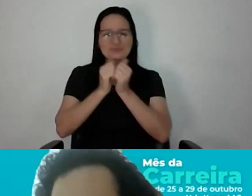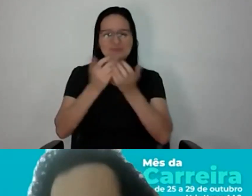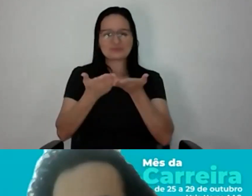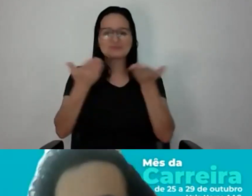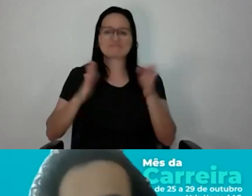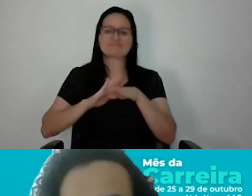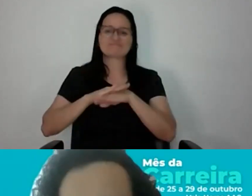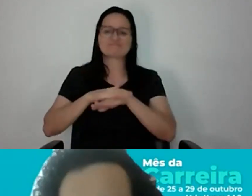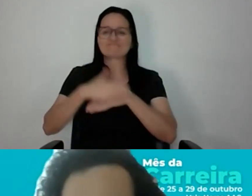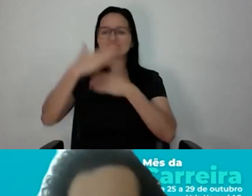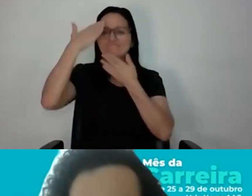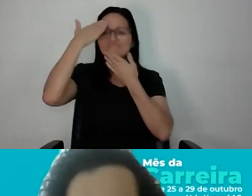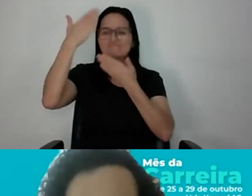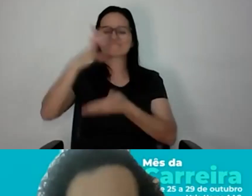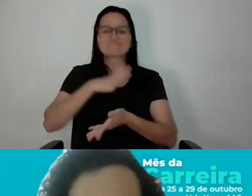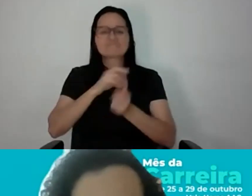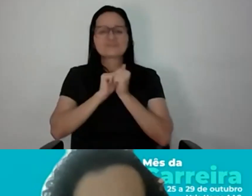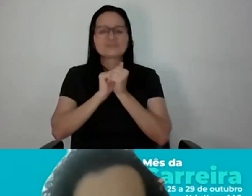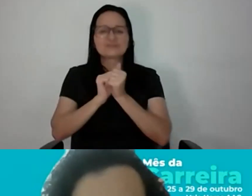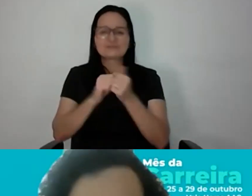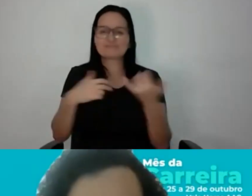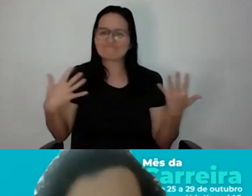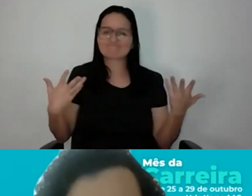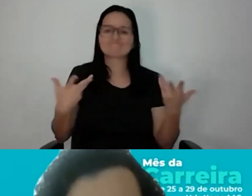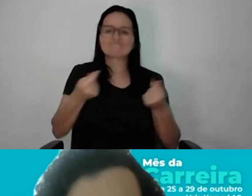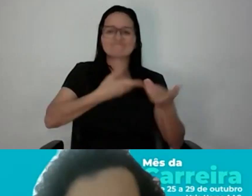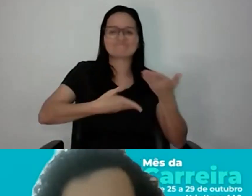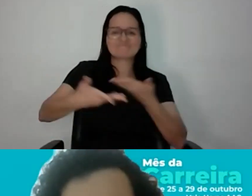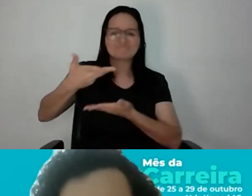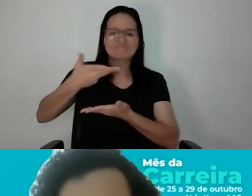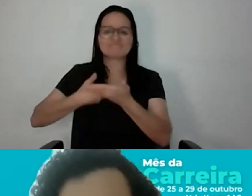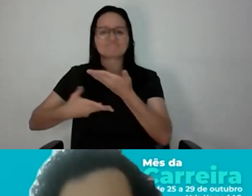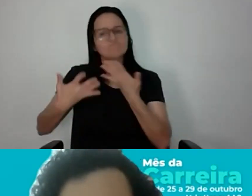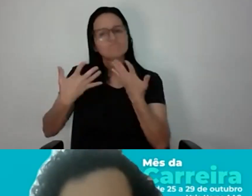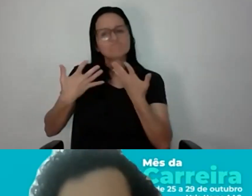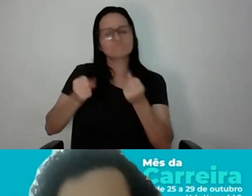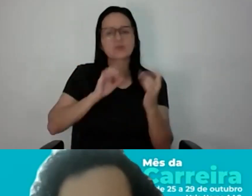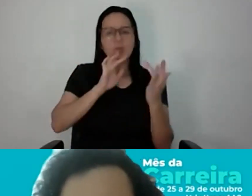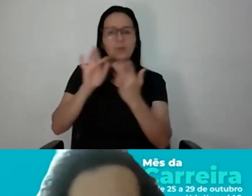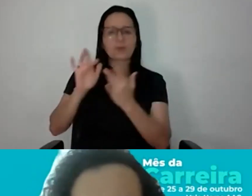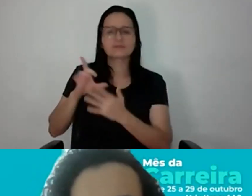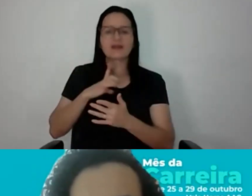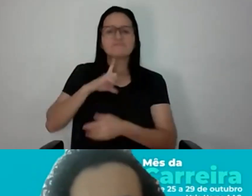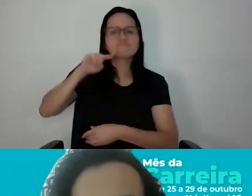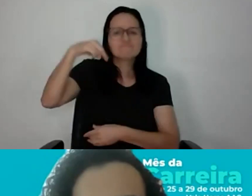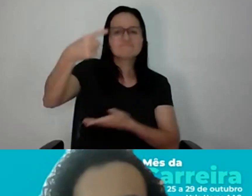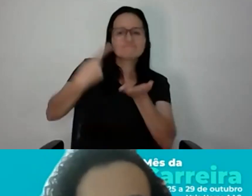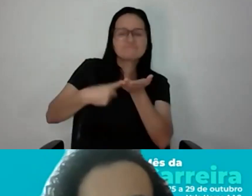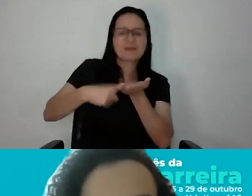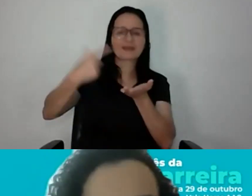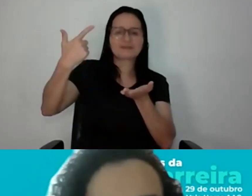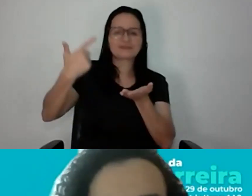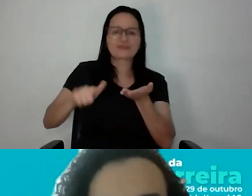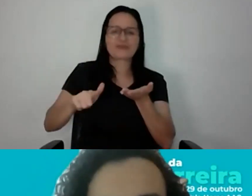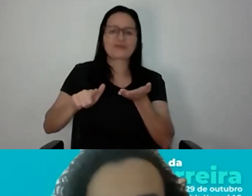pela participação tão rica e por essa troca. Contem com a gente, seja para um próximo encontro ou, eventualmente, também, se